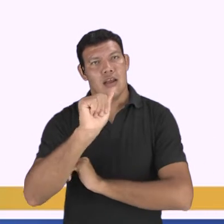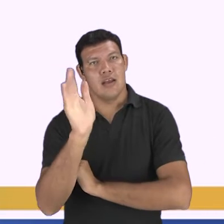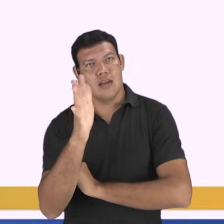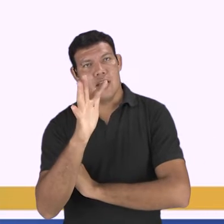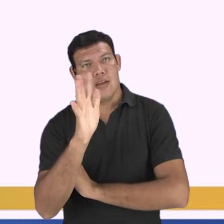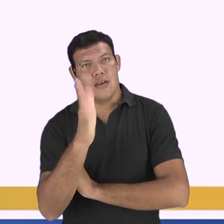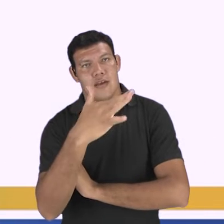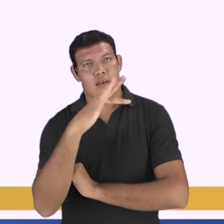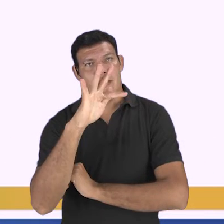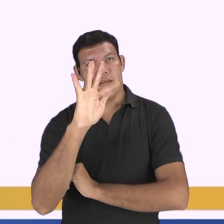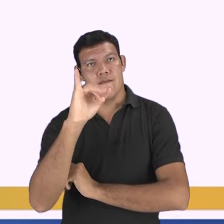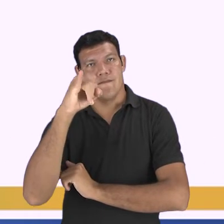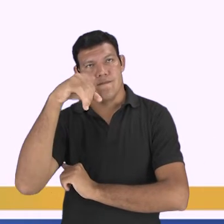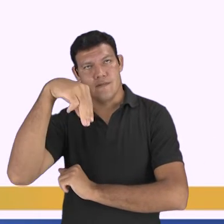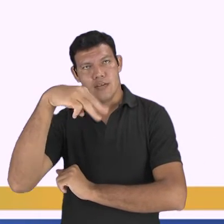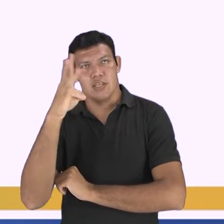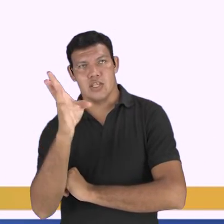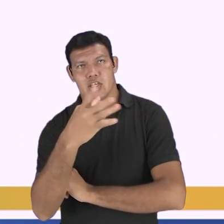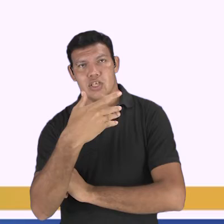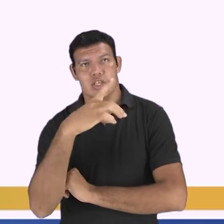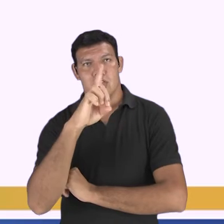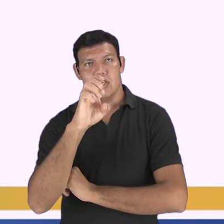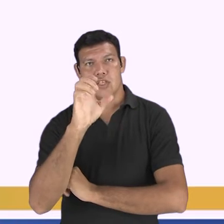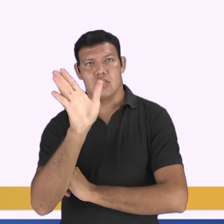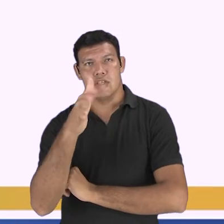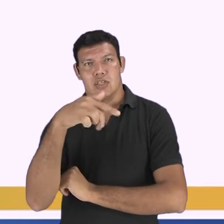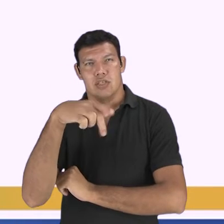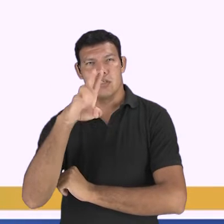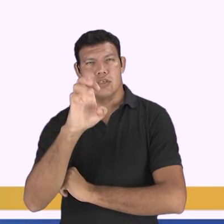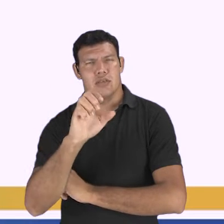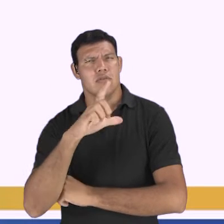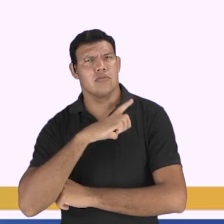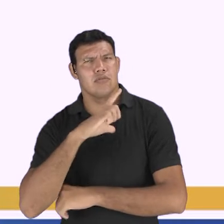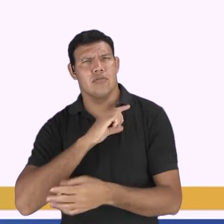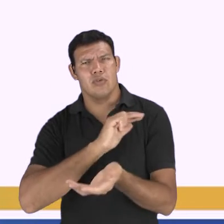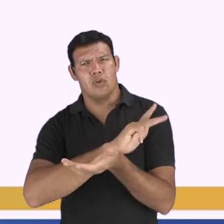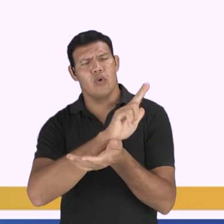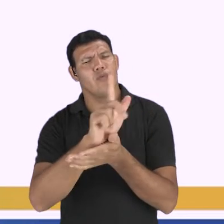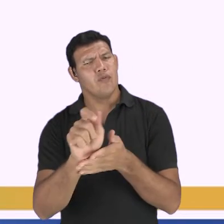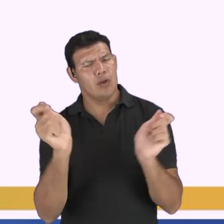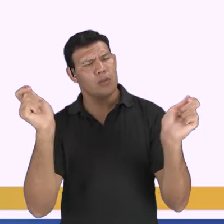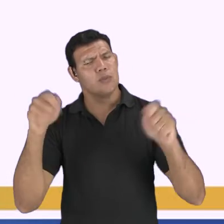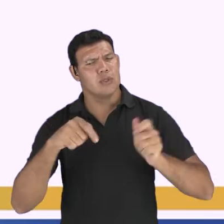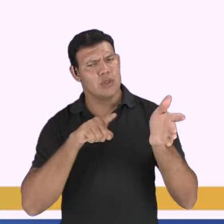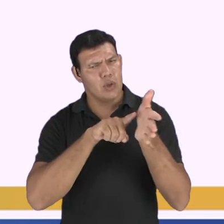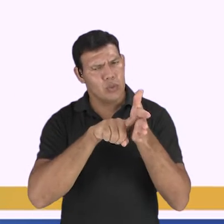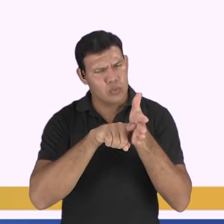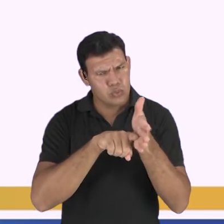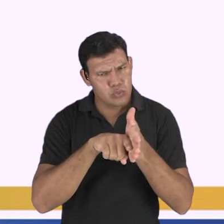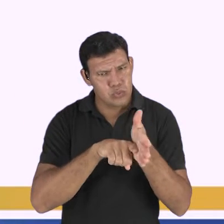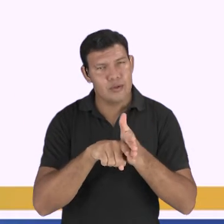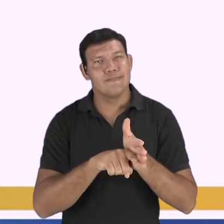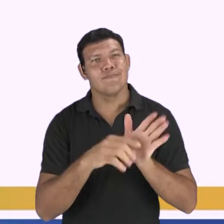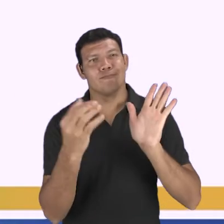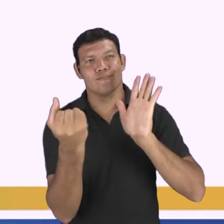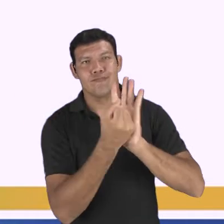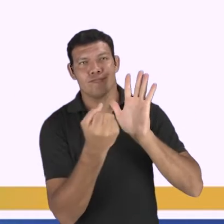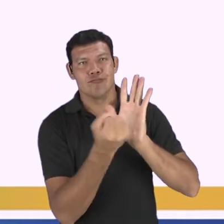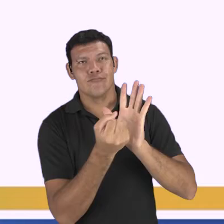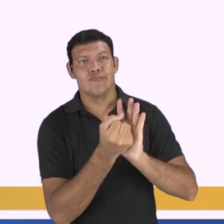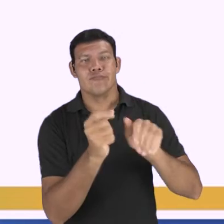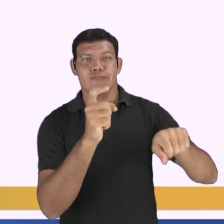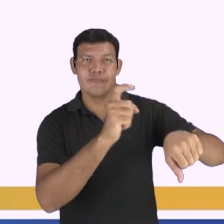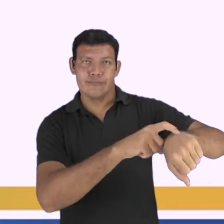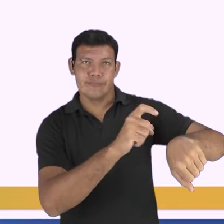visando, tá bom? Tem outros também que você pode pesquisar depois. Marcação temporal. À medida que,